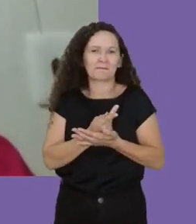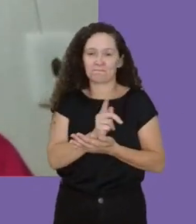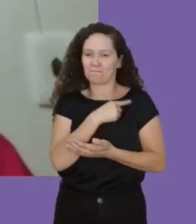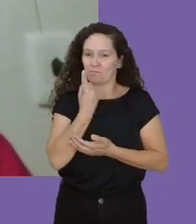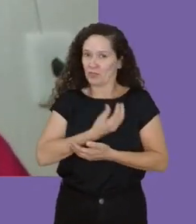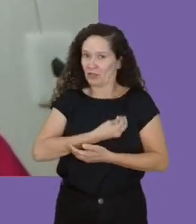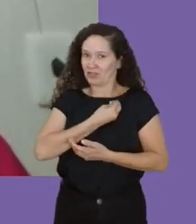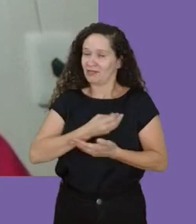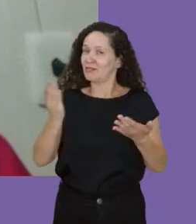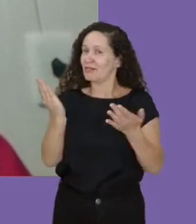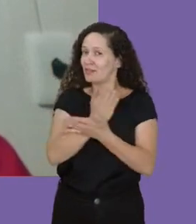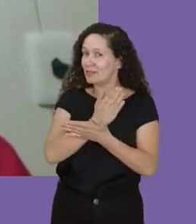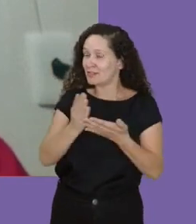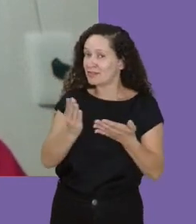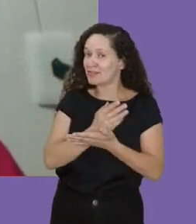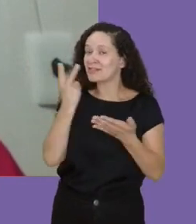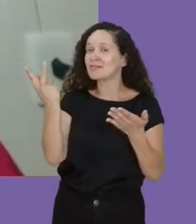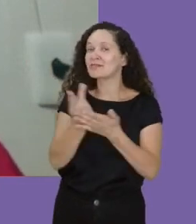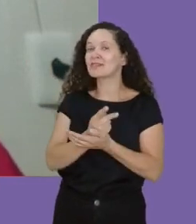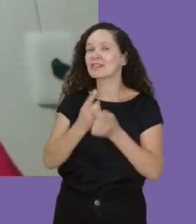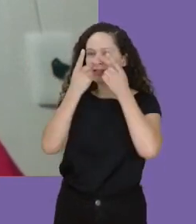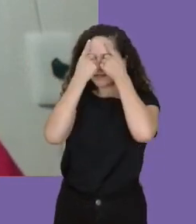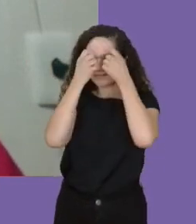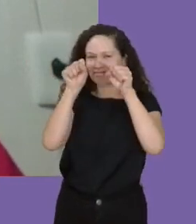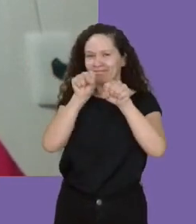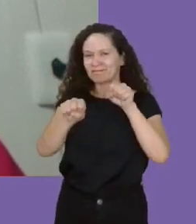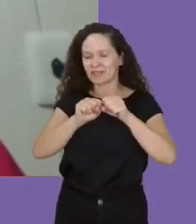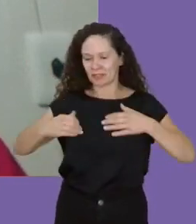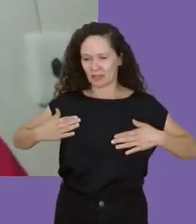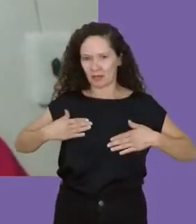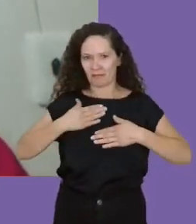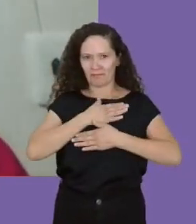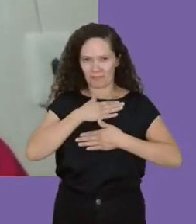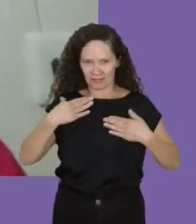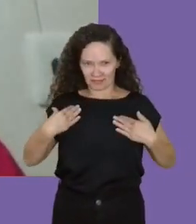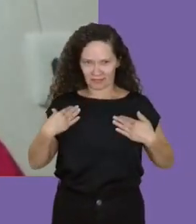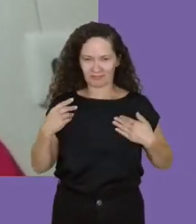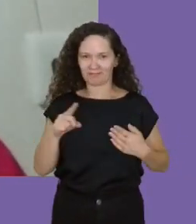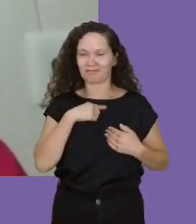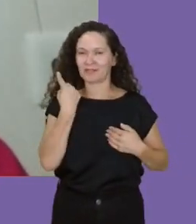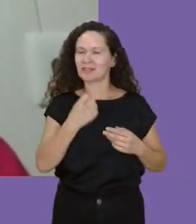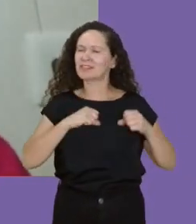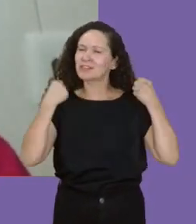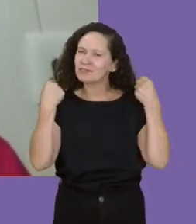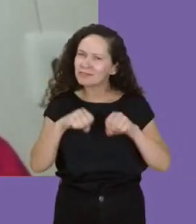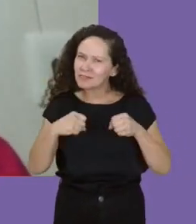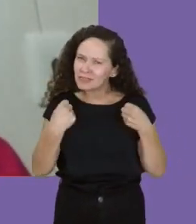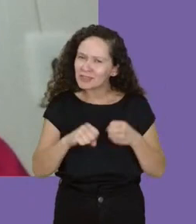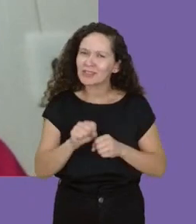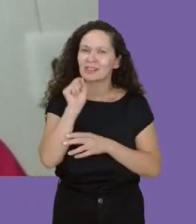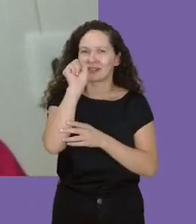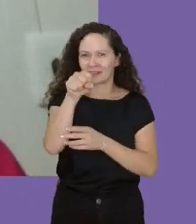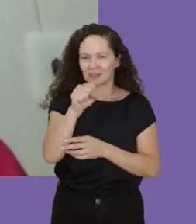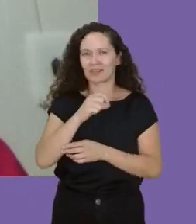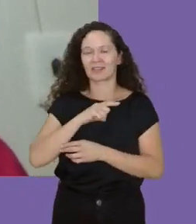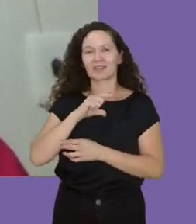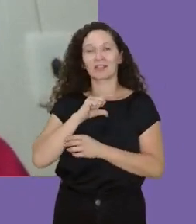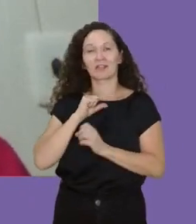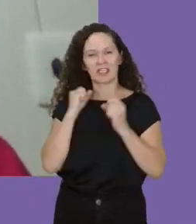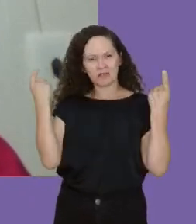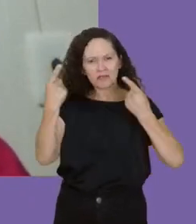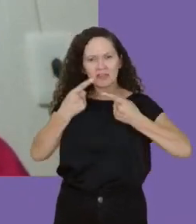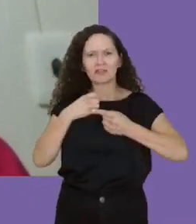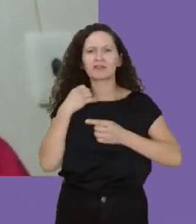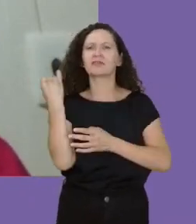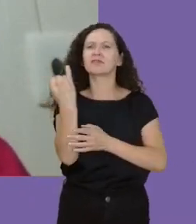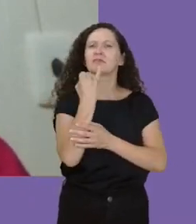meios, e muitas das vezes ocorre a violência, né, física. E a gente precisa, tem como um grande